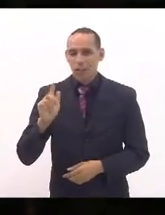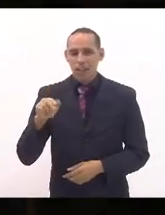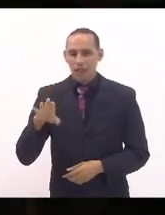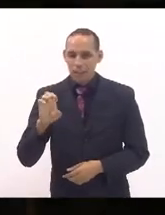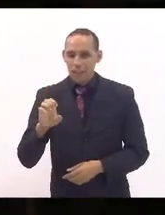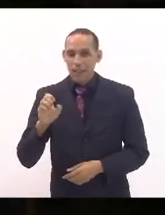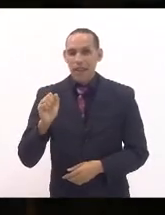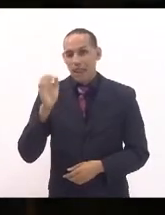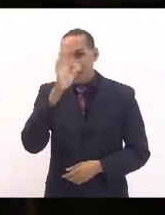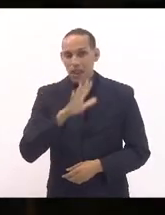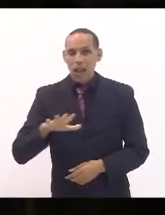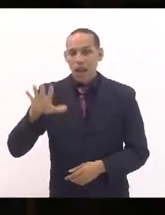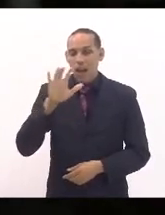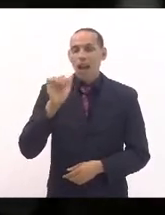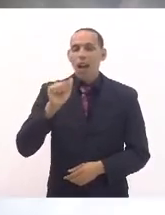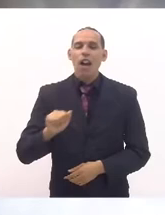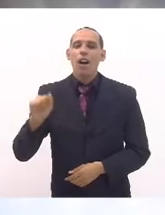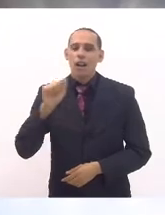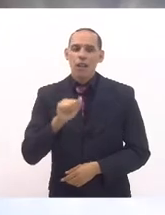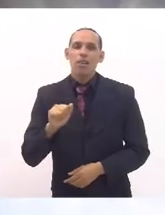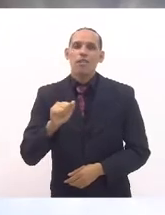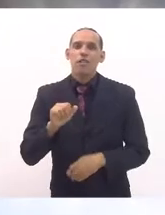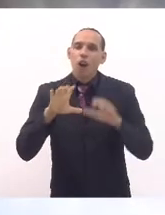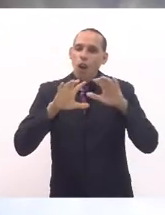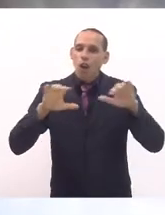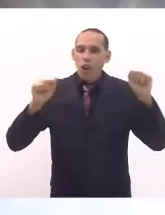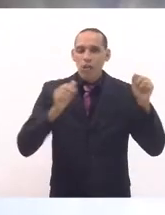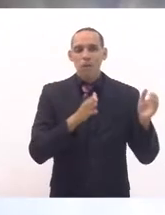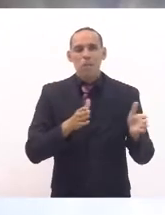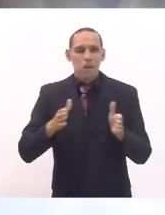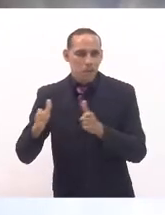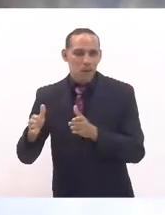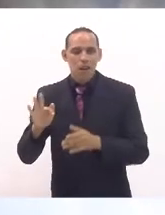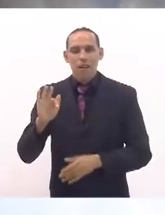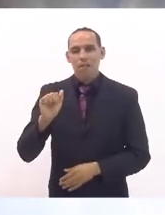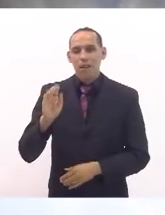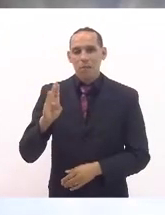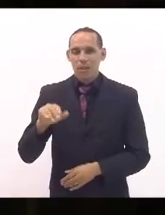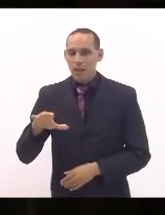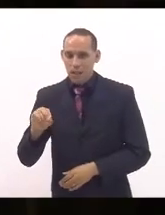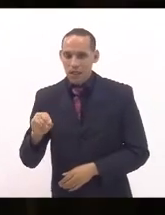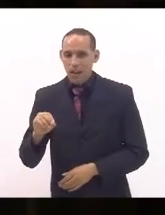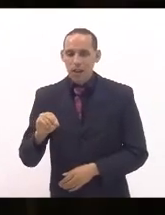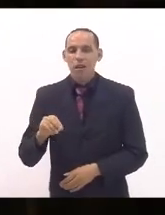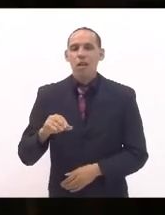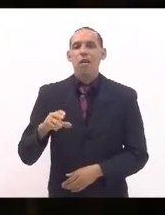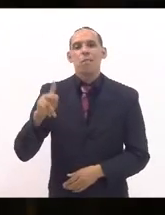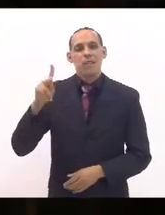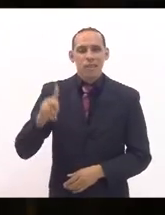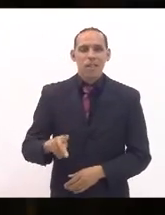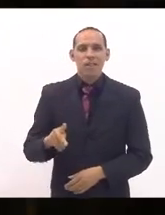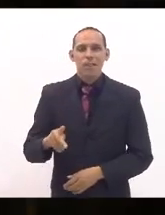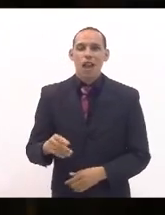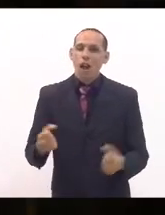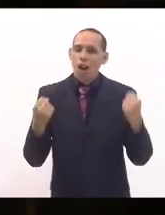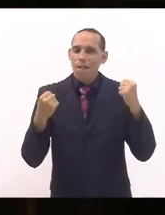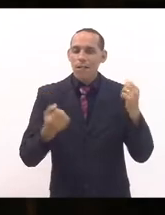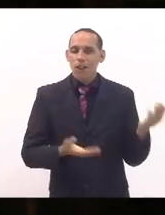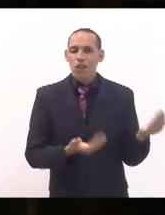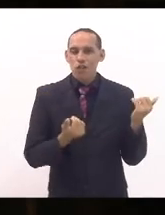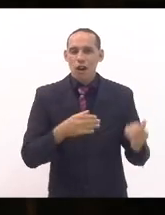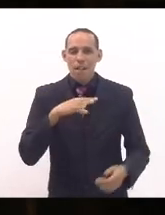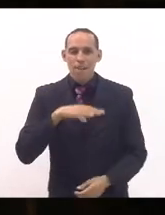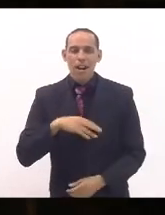Associação Nacional das Torcidas Organizadas. Fabiano, presidente da Força Jovem do Vasco.